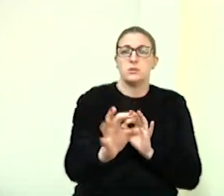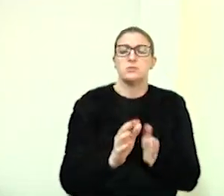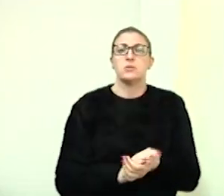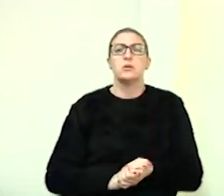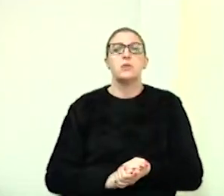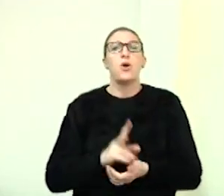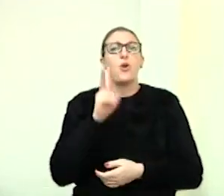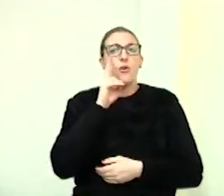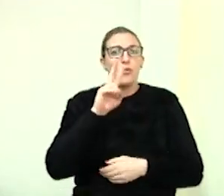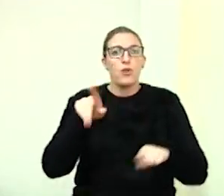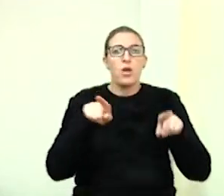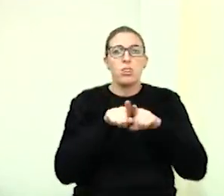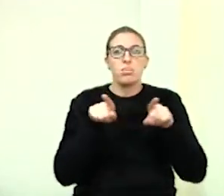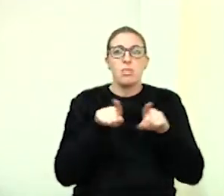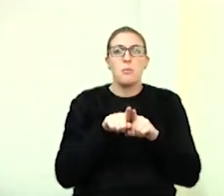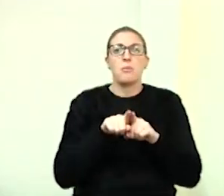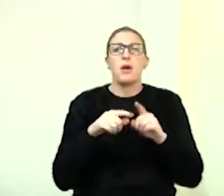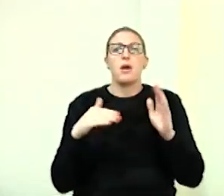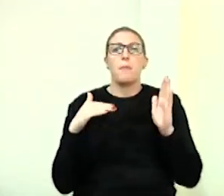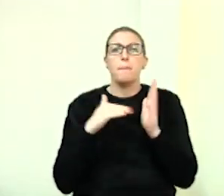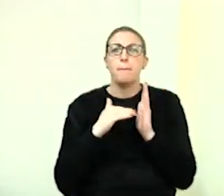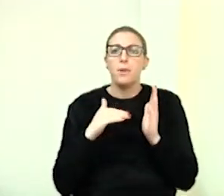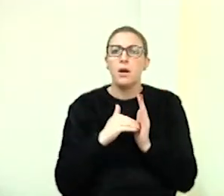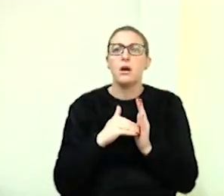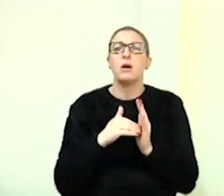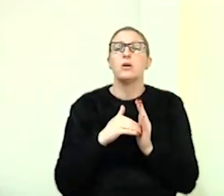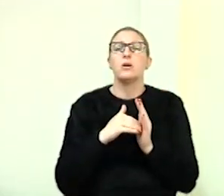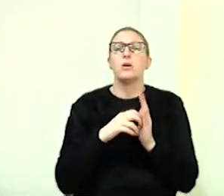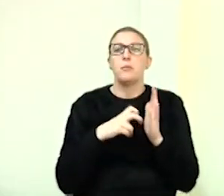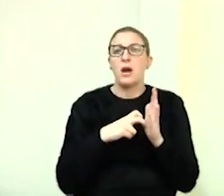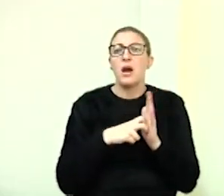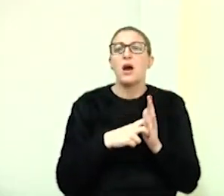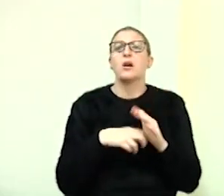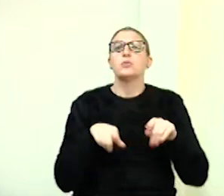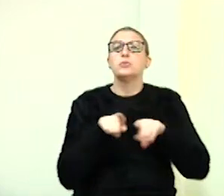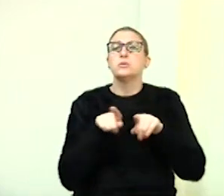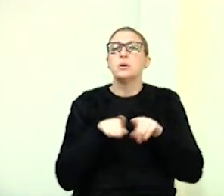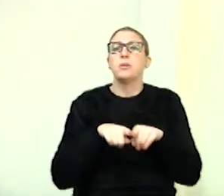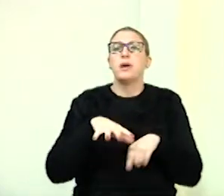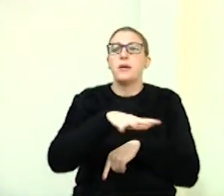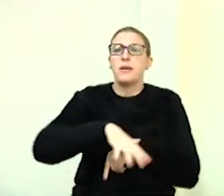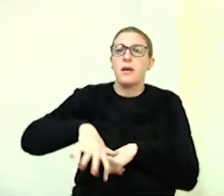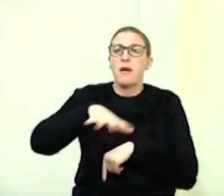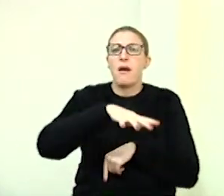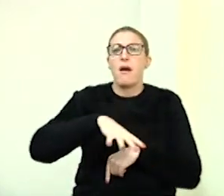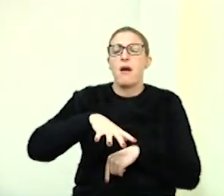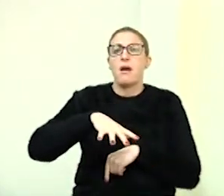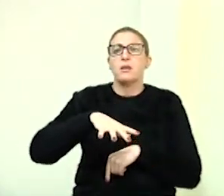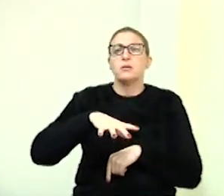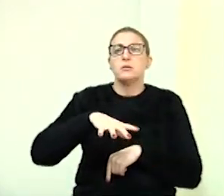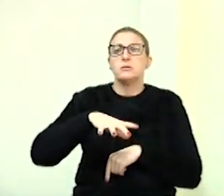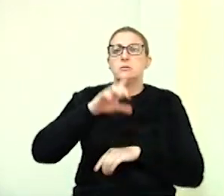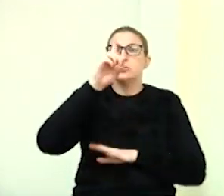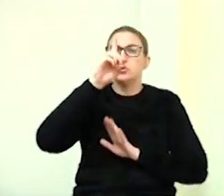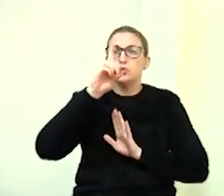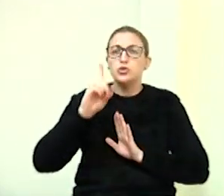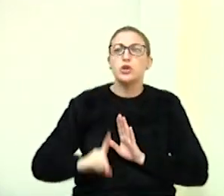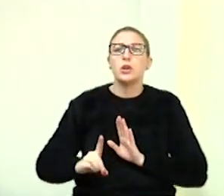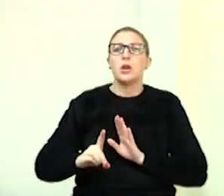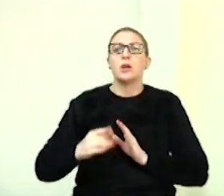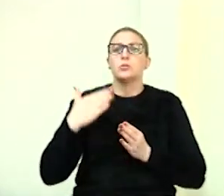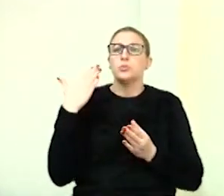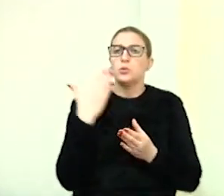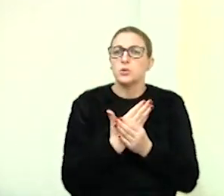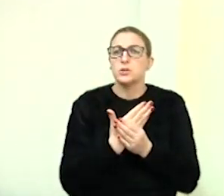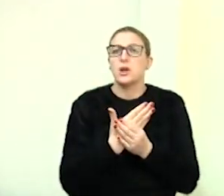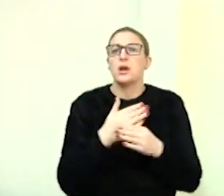bancos, a gente vê na área do direito os processos em todos os segmentos. Os artistas